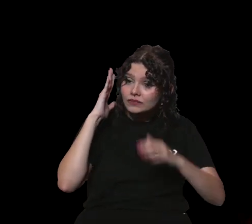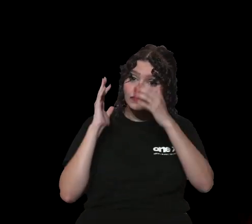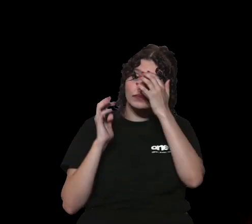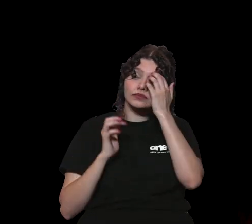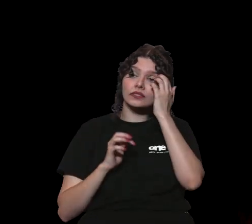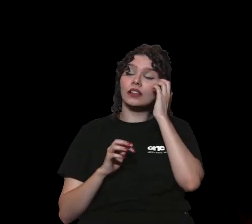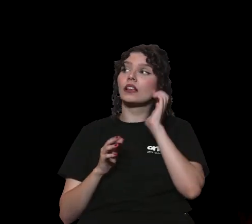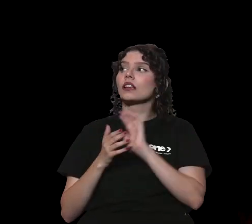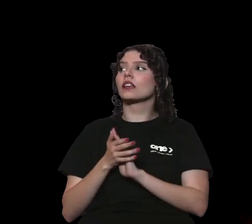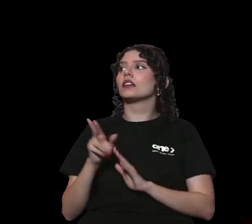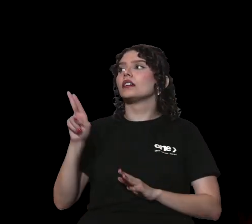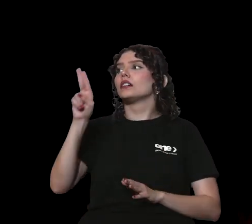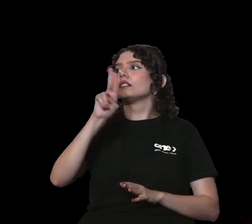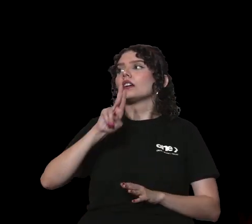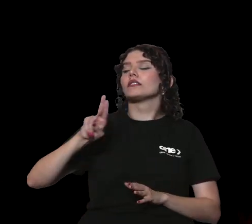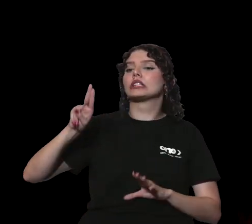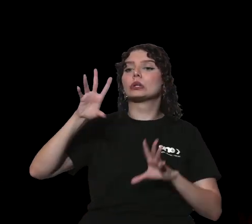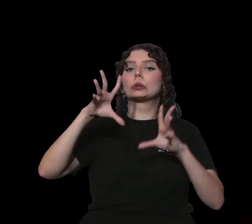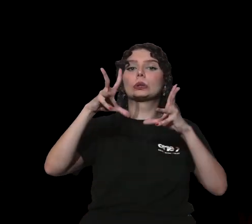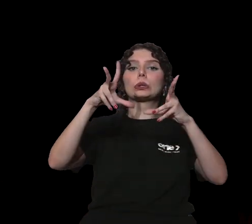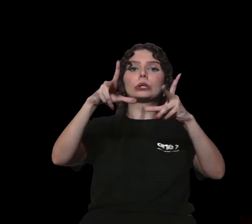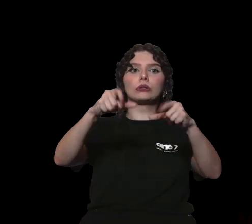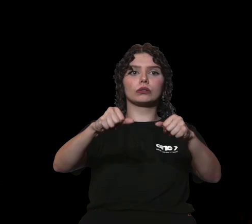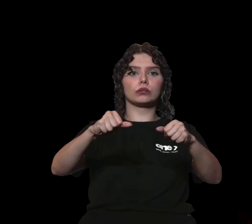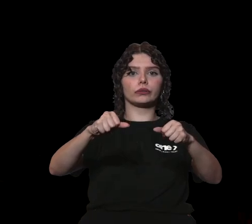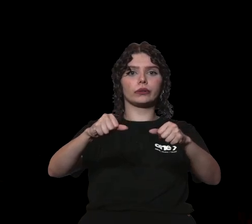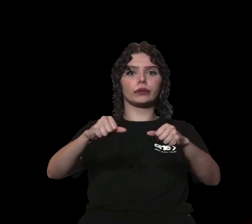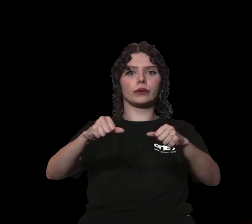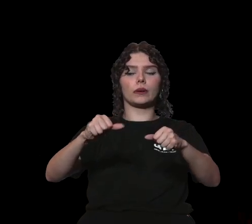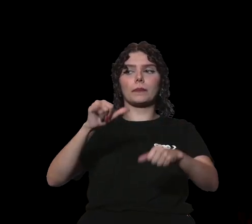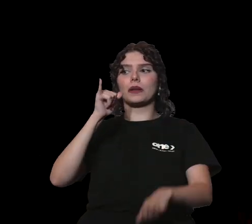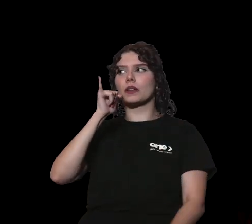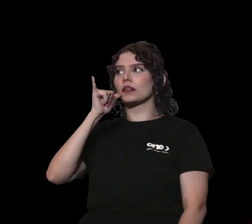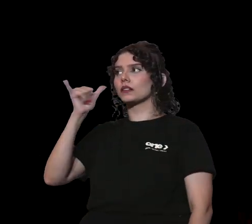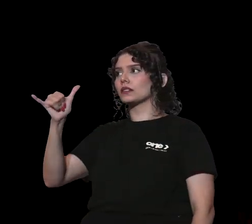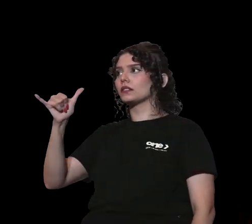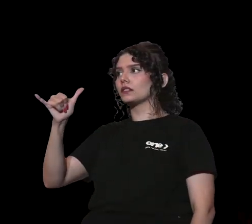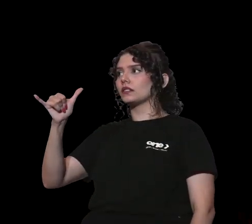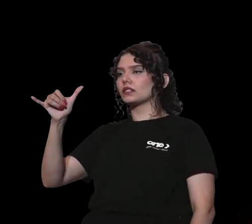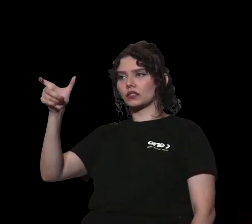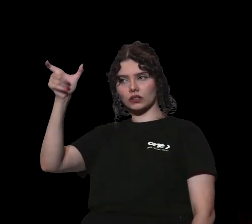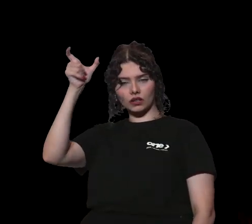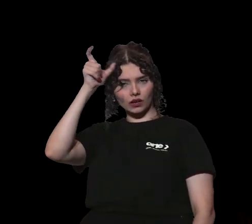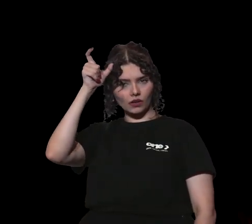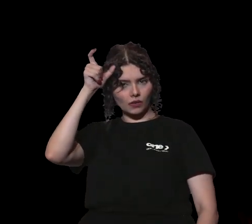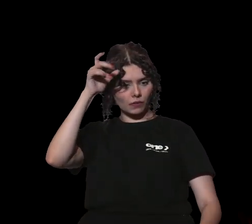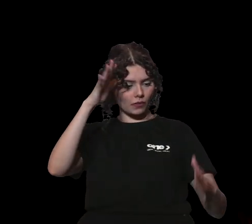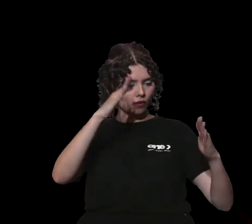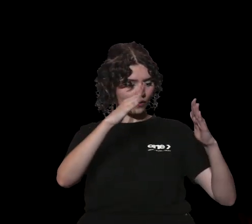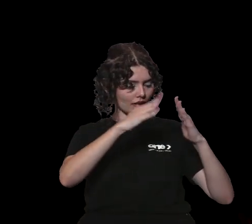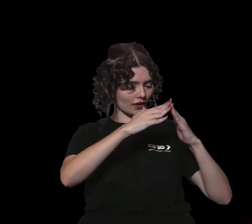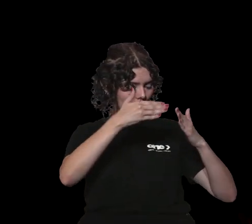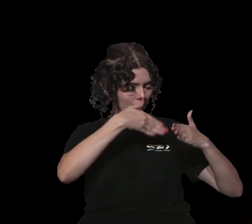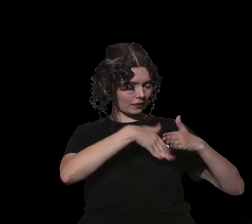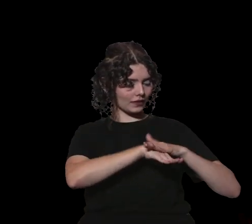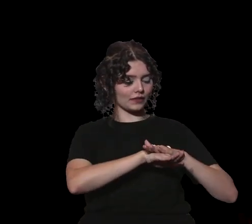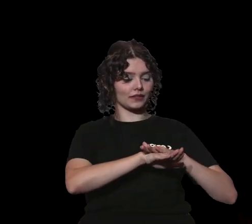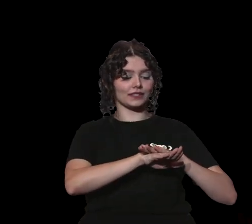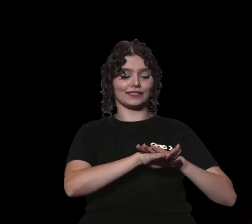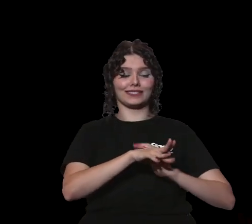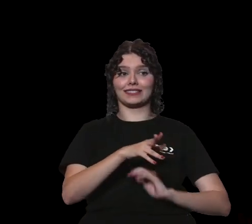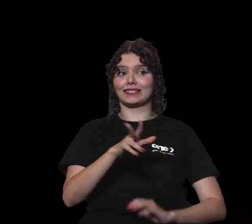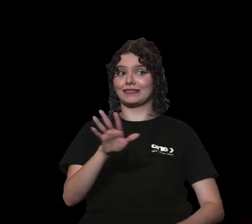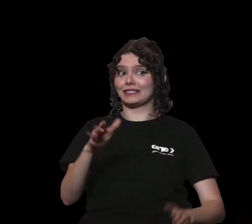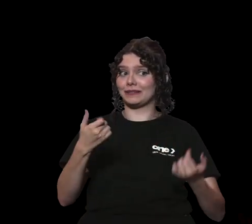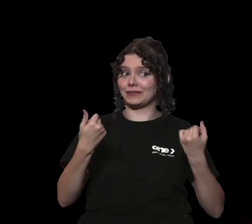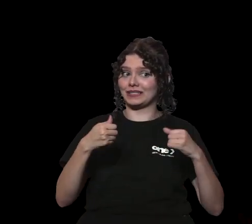Ele estava usando tudo que ele é para dizer que um monstro morava dentro dele. Eu falei, cara, você tem que parar de ouvir essas músicas